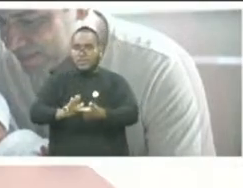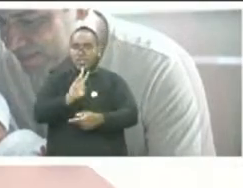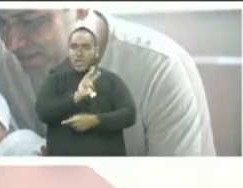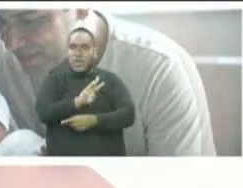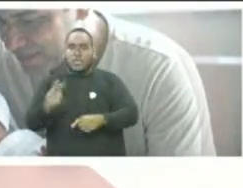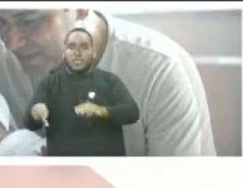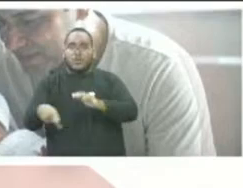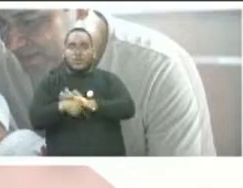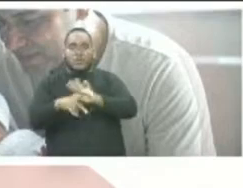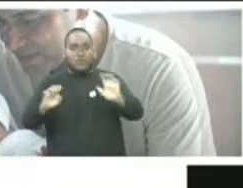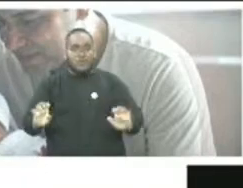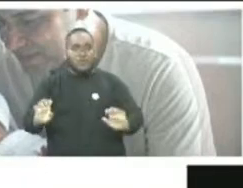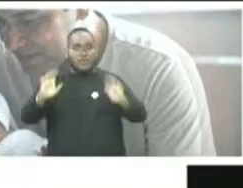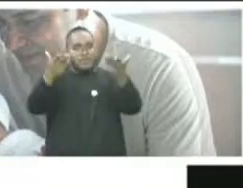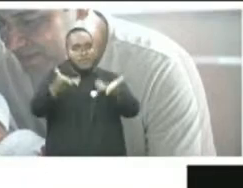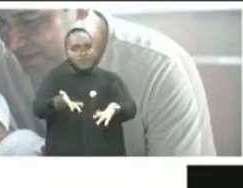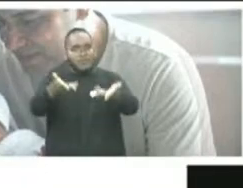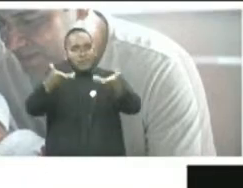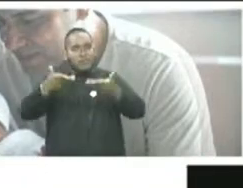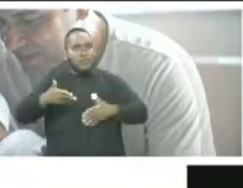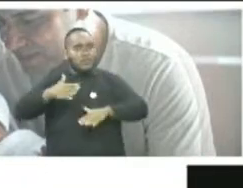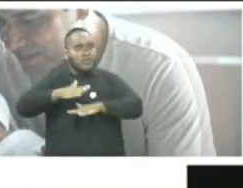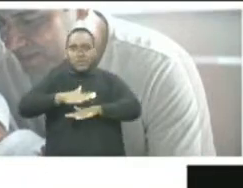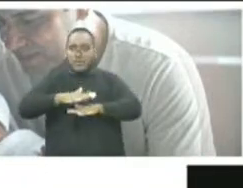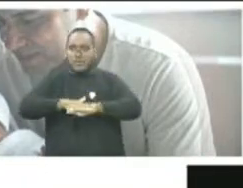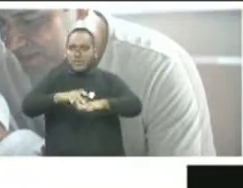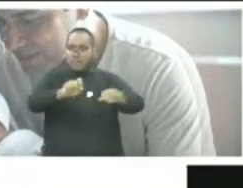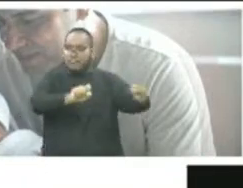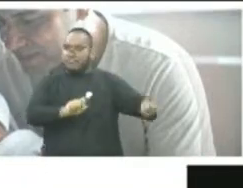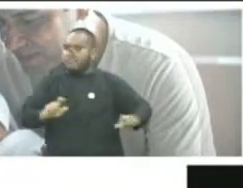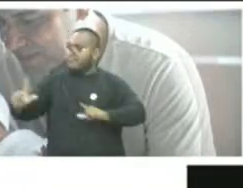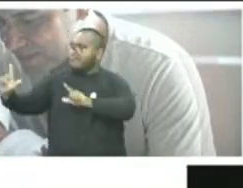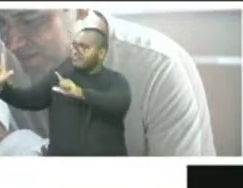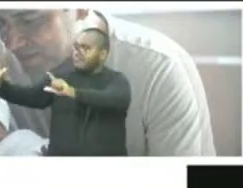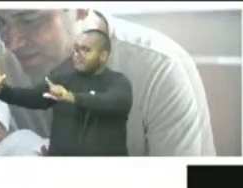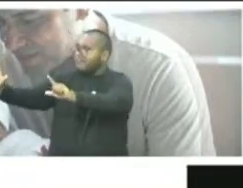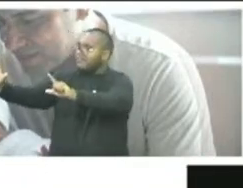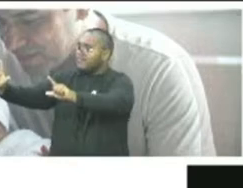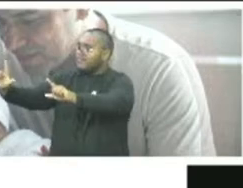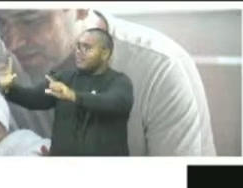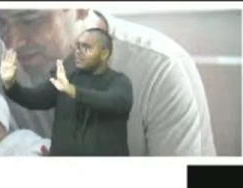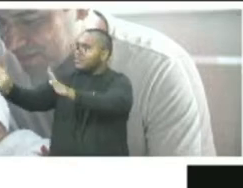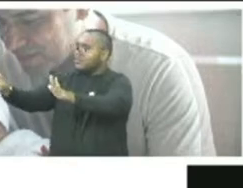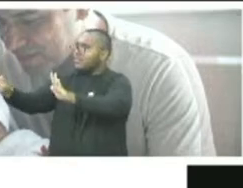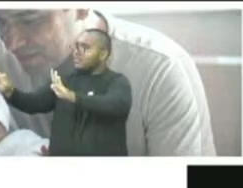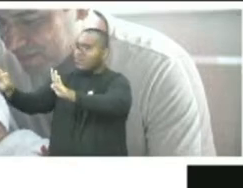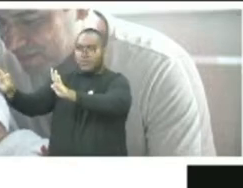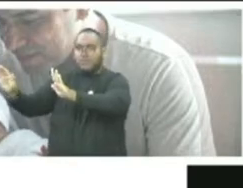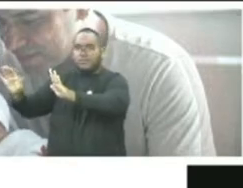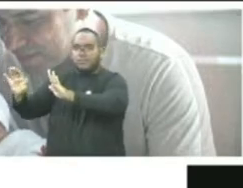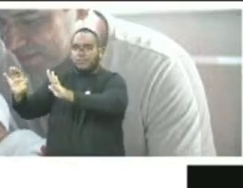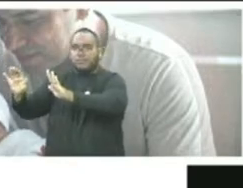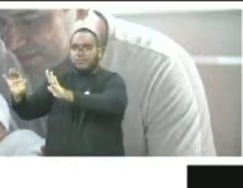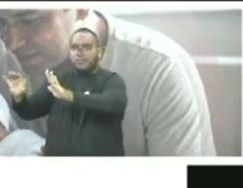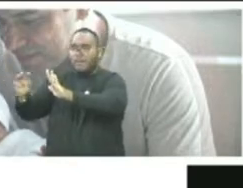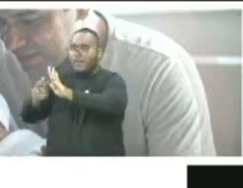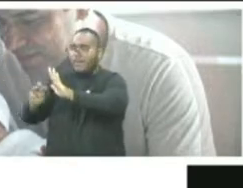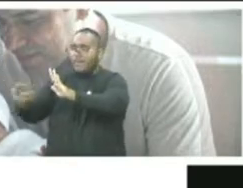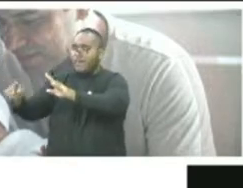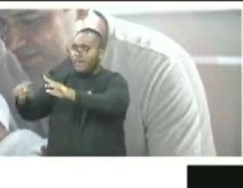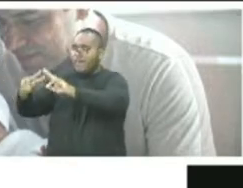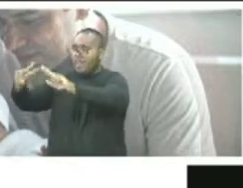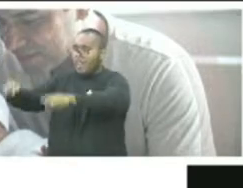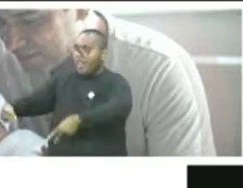convite com esse fundo, e aí a gente já deixa ali o endereço do site também. São os próximos slides que estão ali depois do